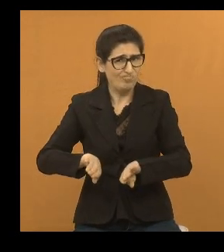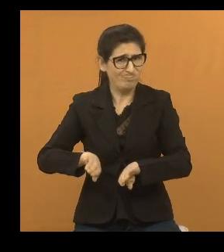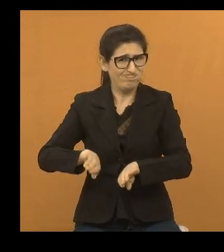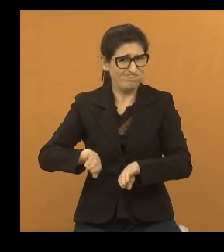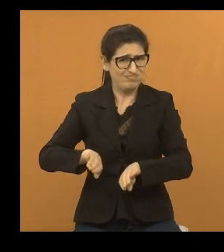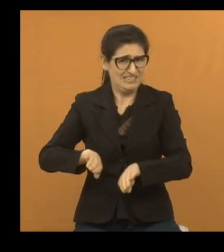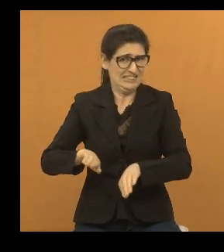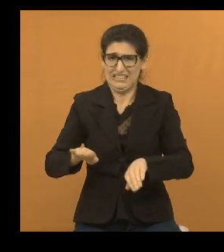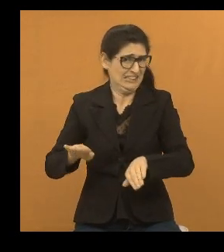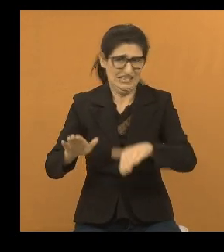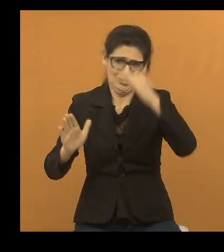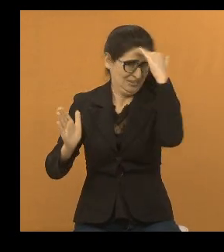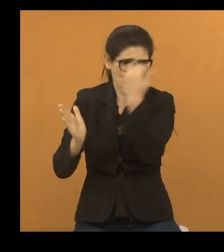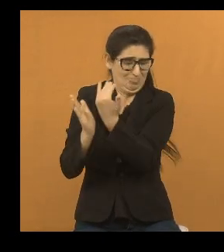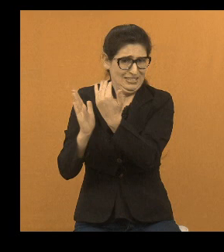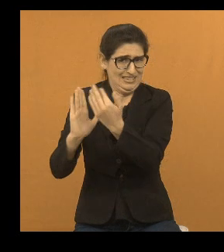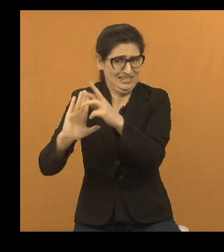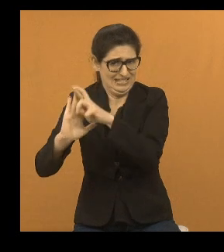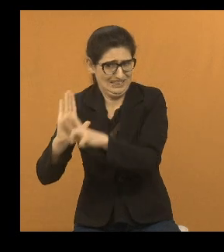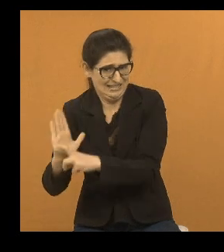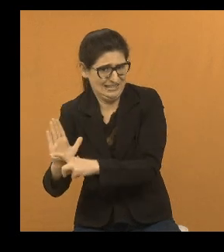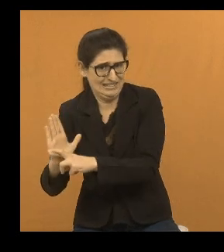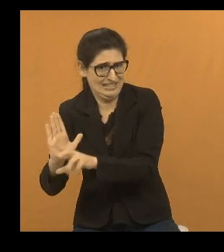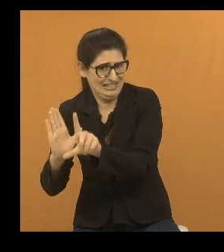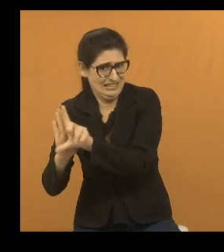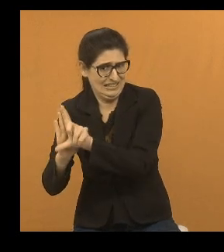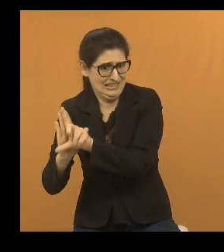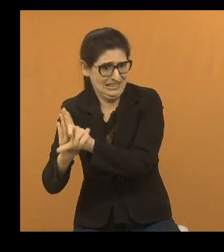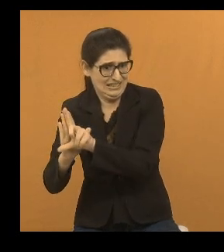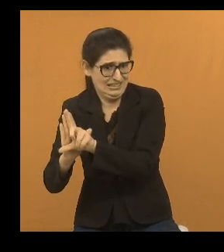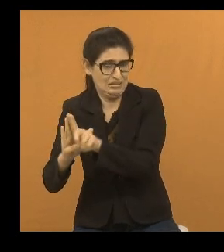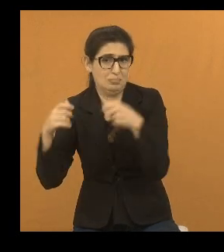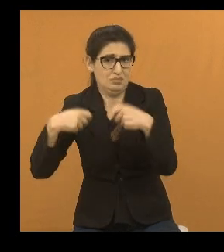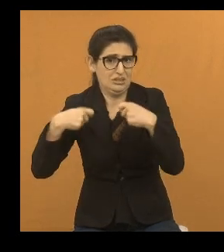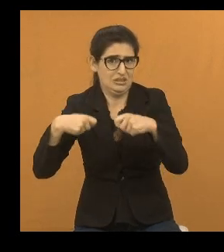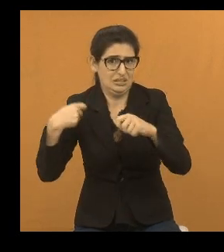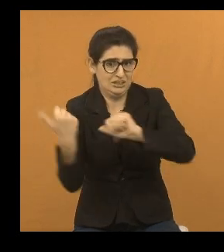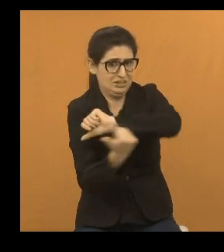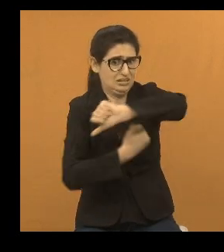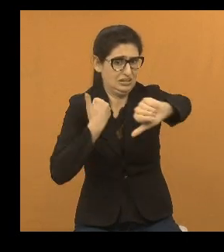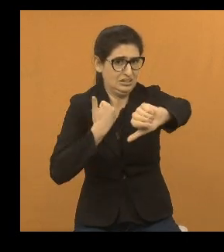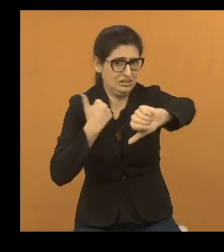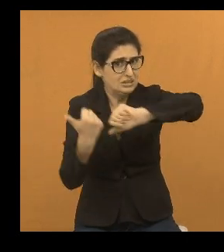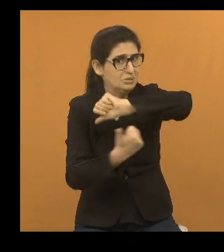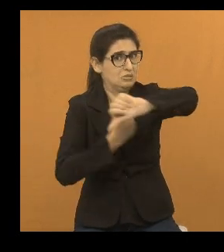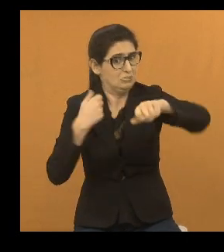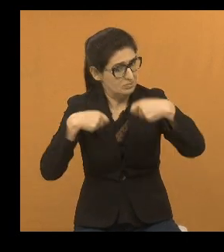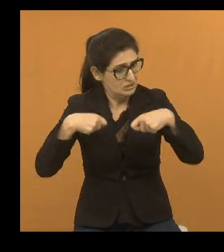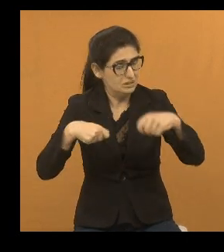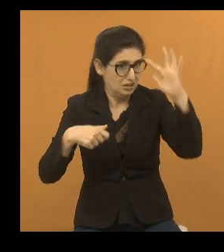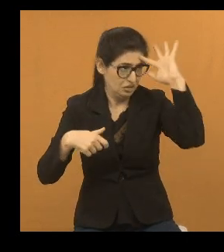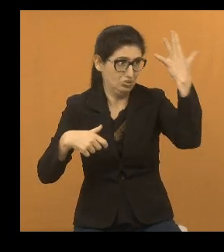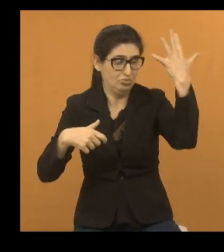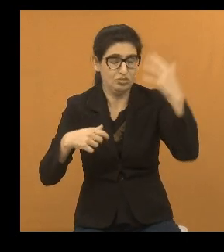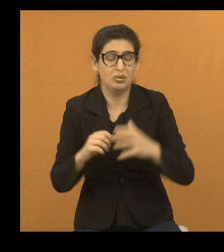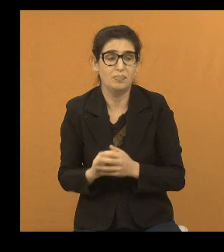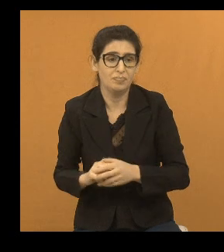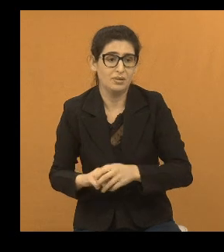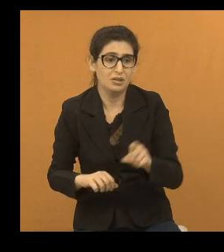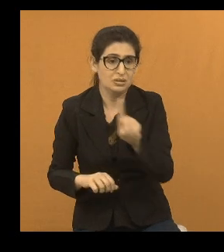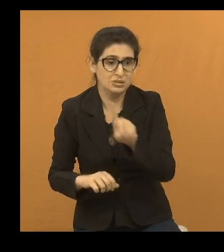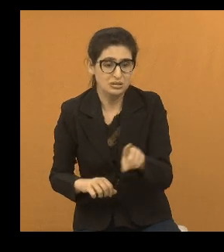tentar fazer essa aproximação, e a nossa solução é a mudança de zona de adensamento controlado, ZAC, para